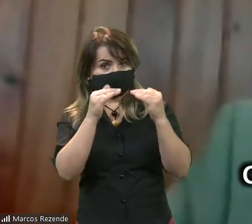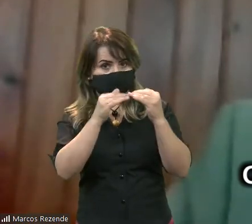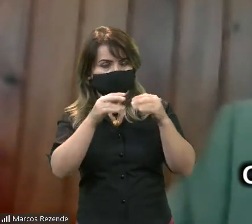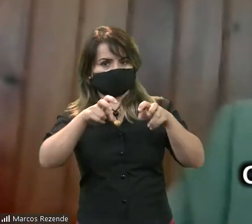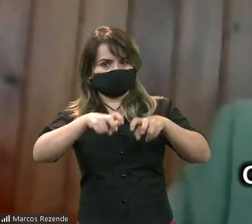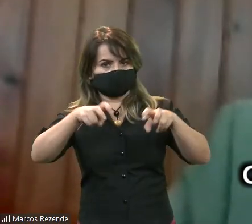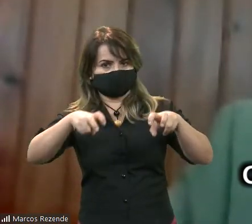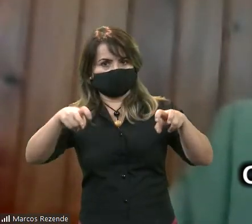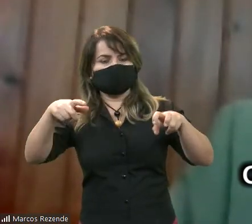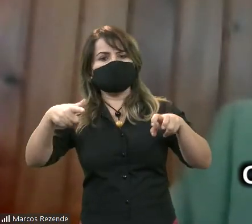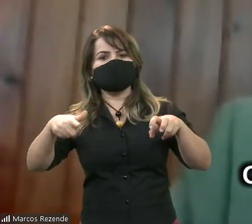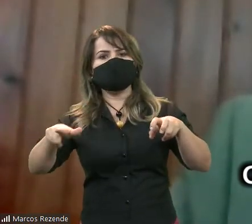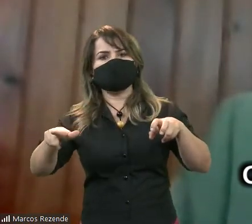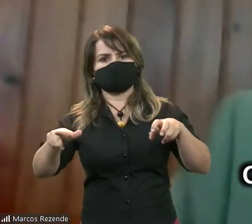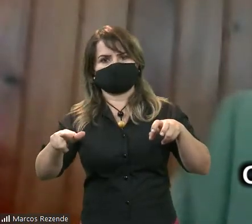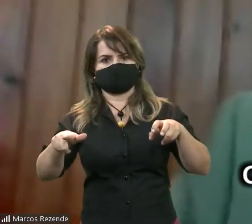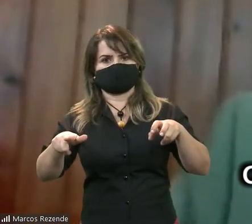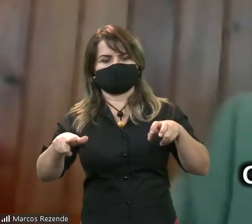encontram.